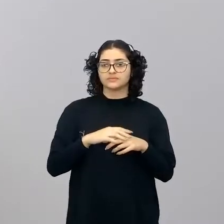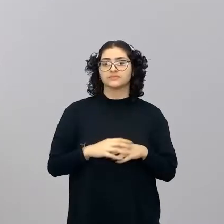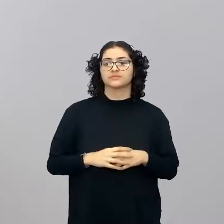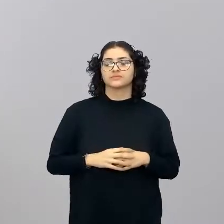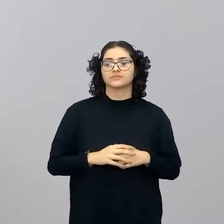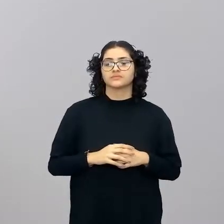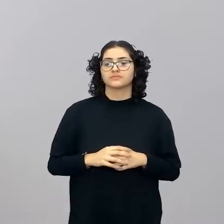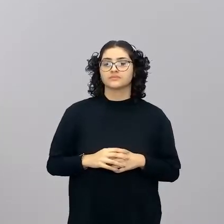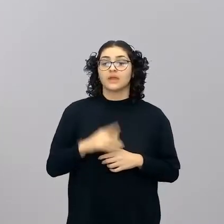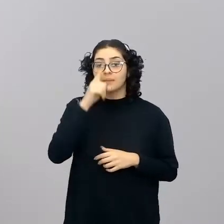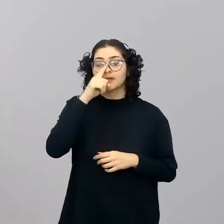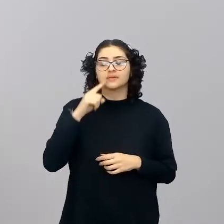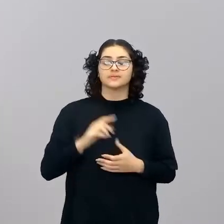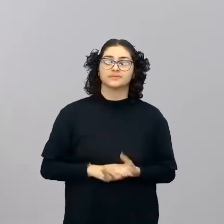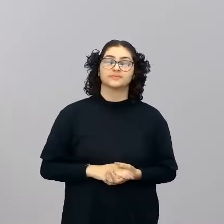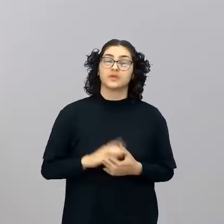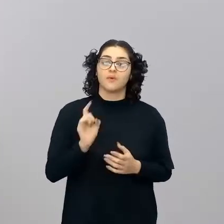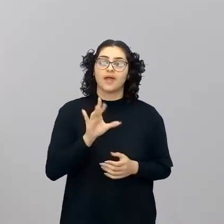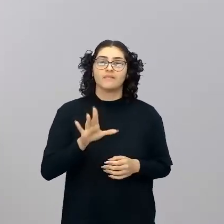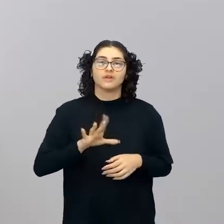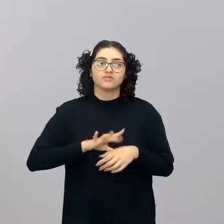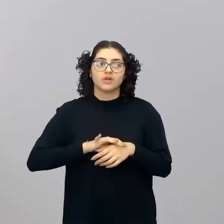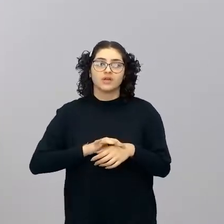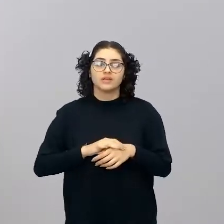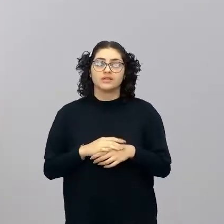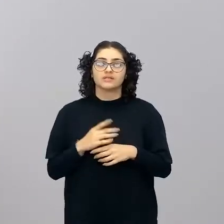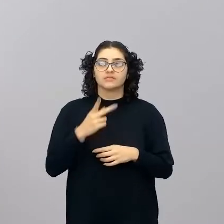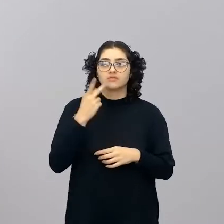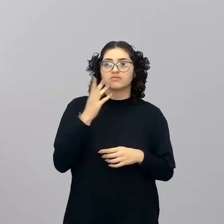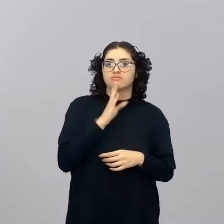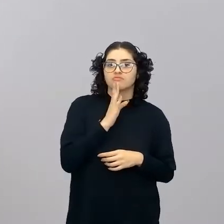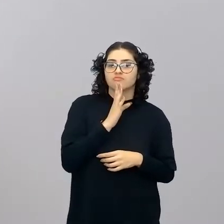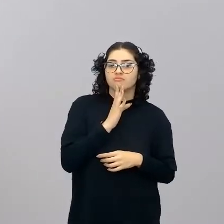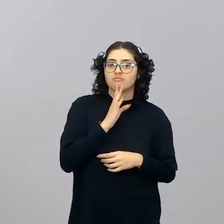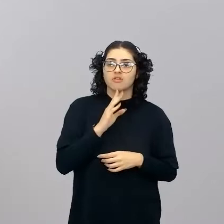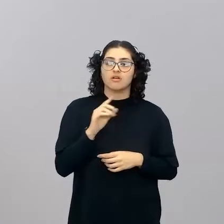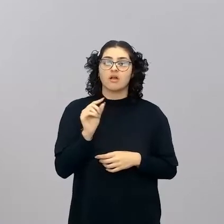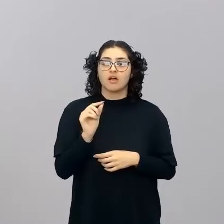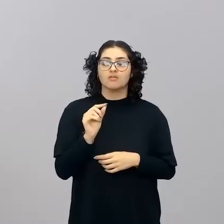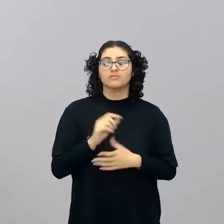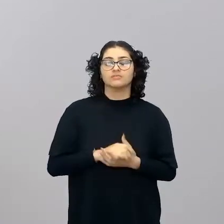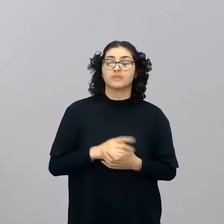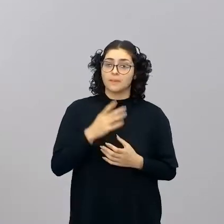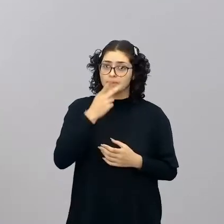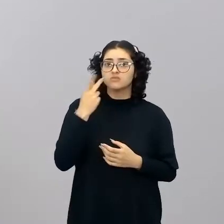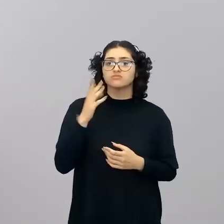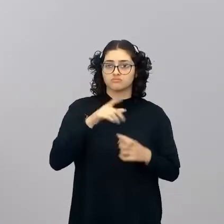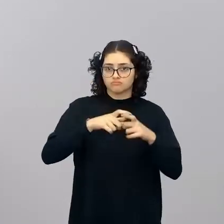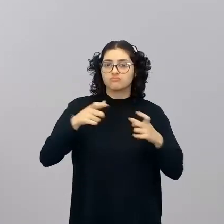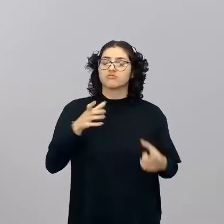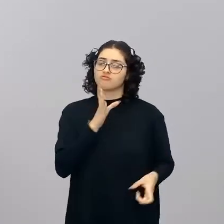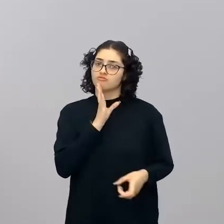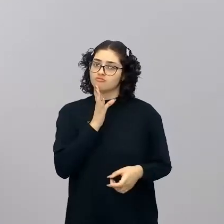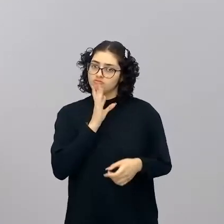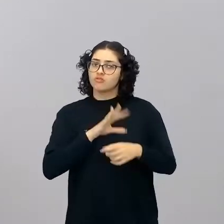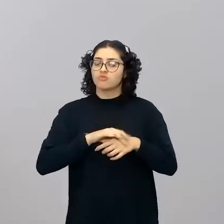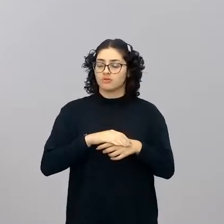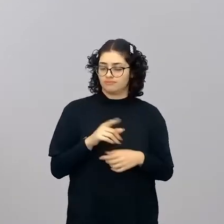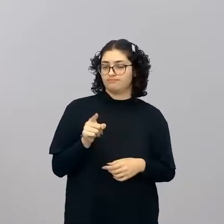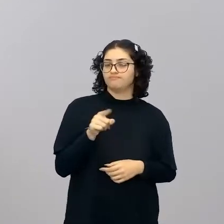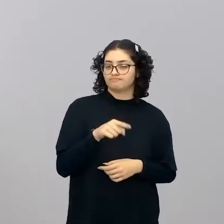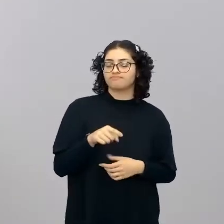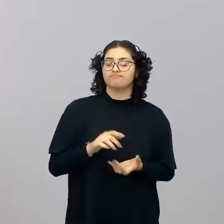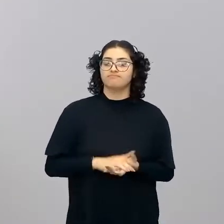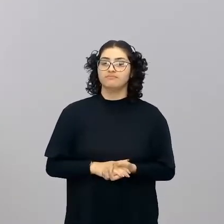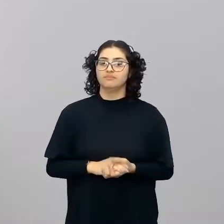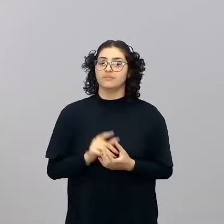doença que poucas pessoas aí conhecem, na maioria, né, a maioria das pessoas conhecem esse tipo de doença,